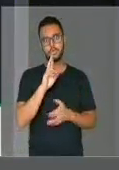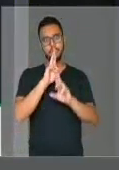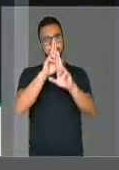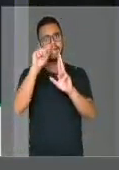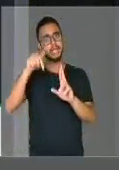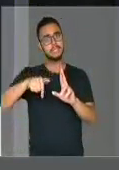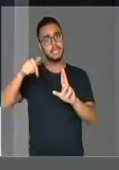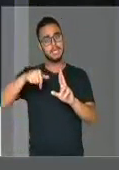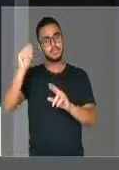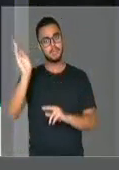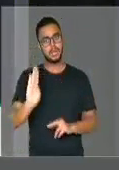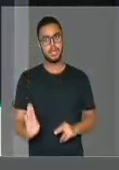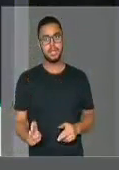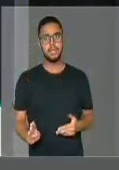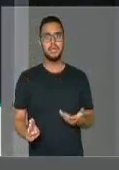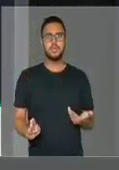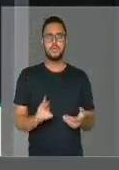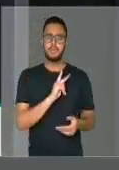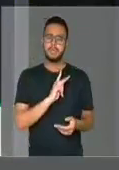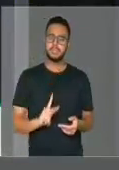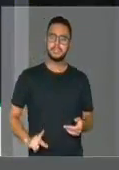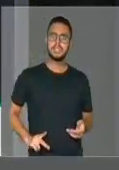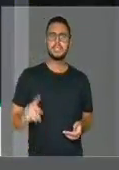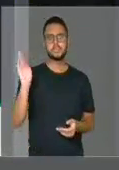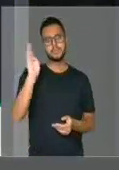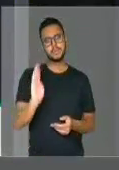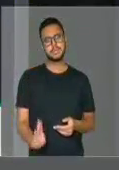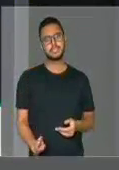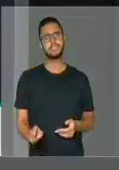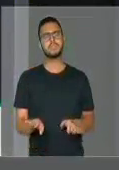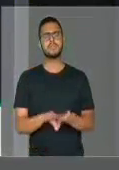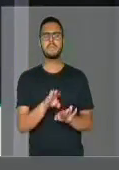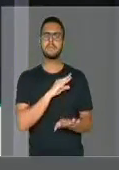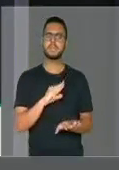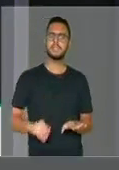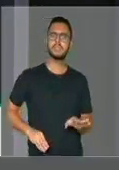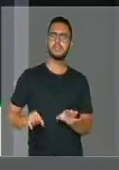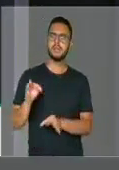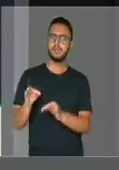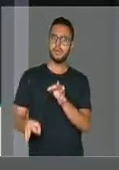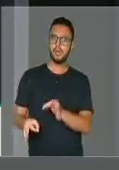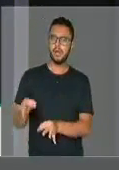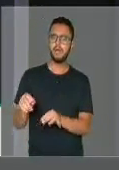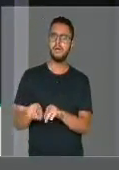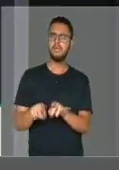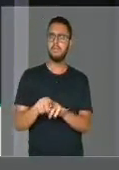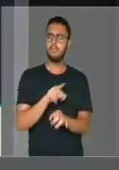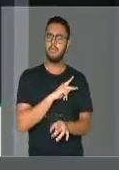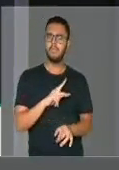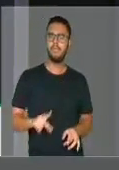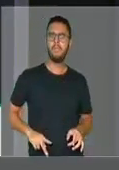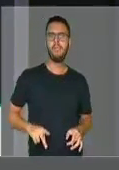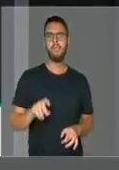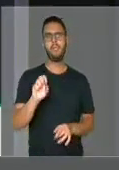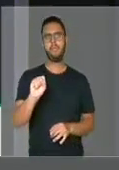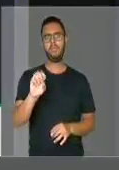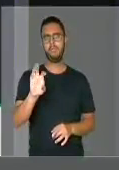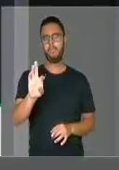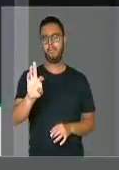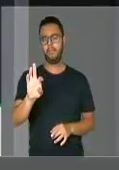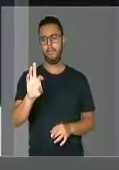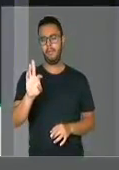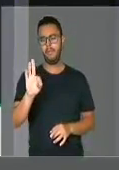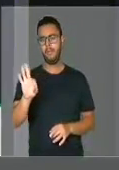país, o presidente da República, o ministro da Justiça, a presidente do Tribunal, do Supremo Tribunal